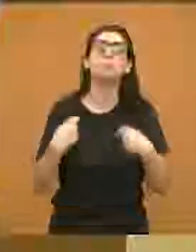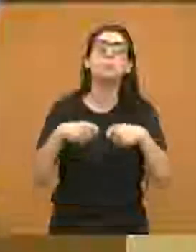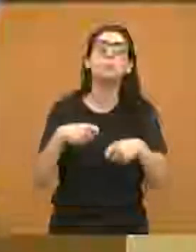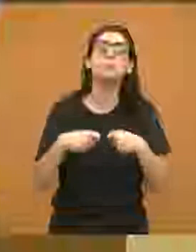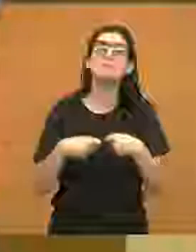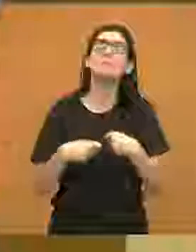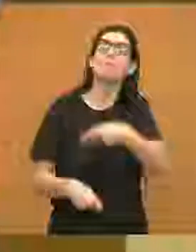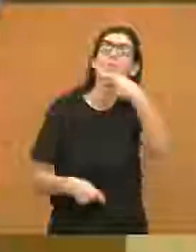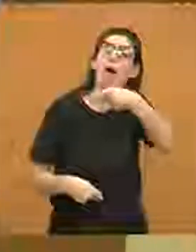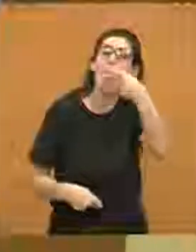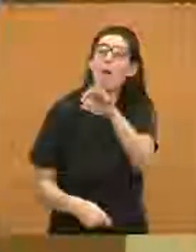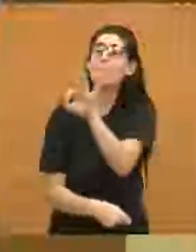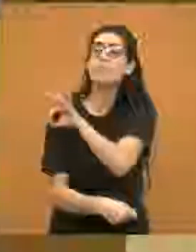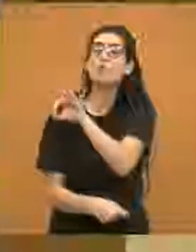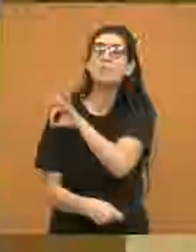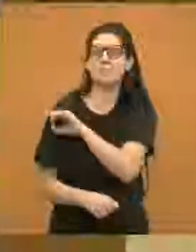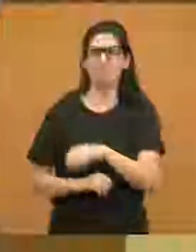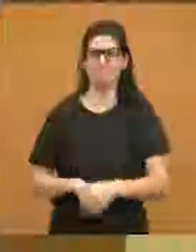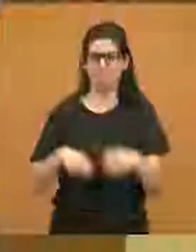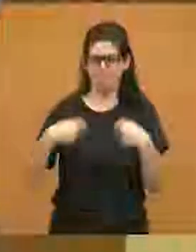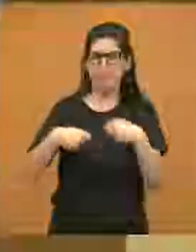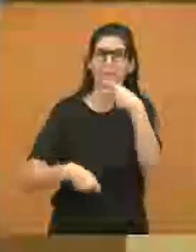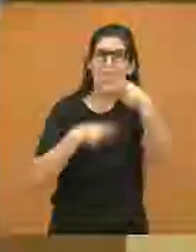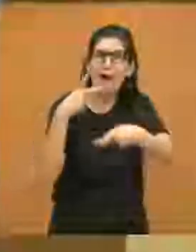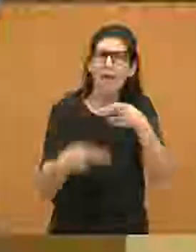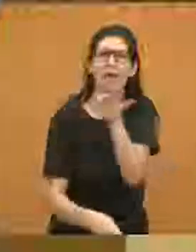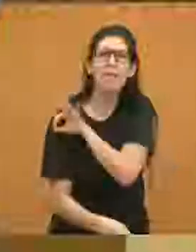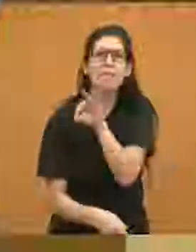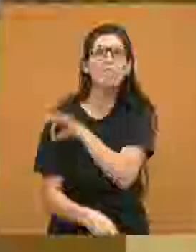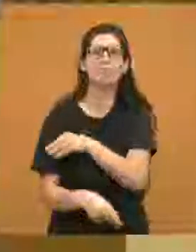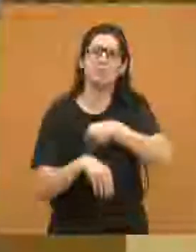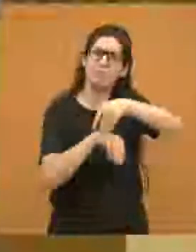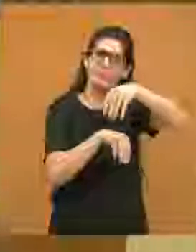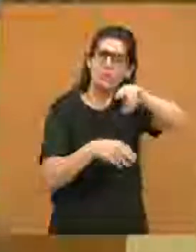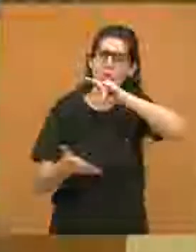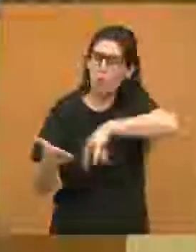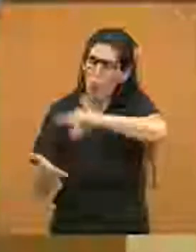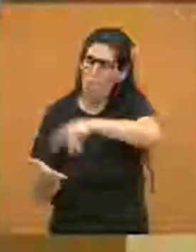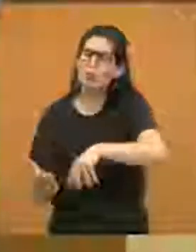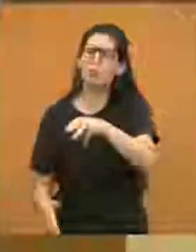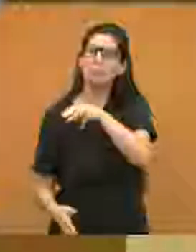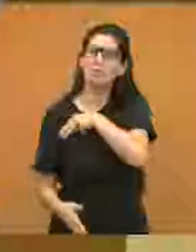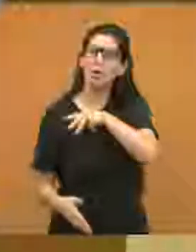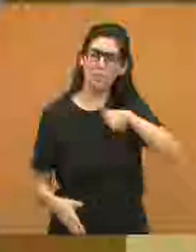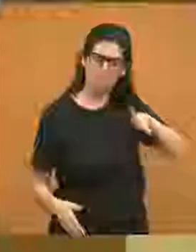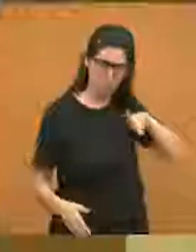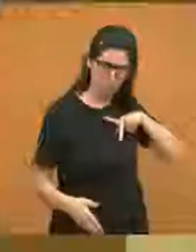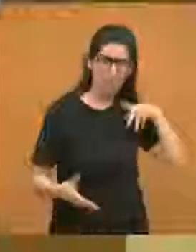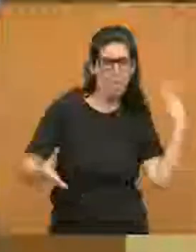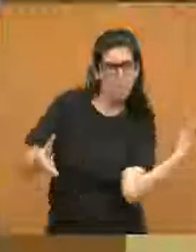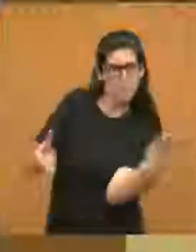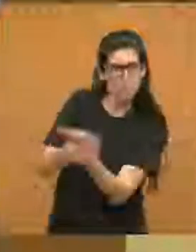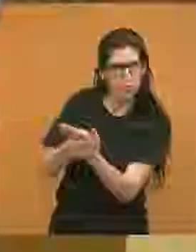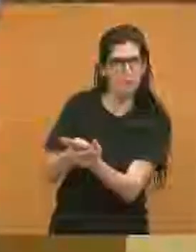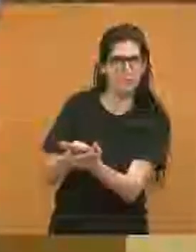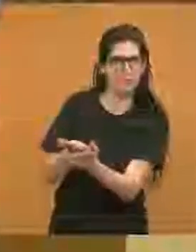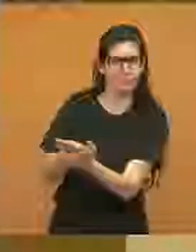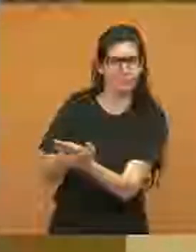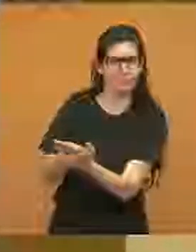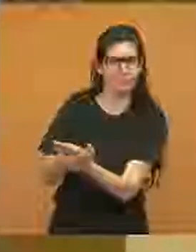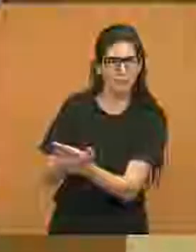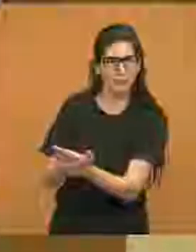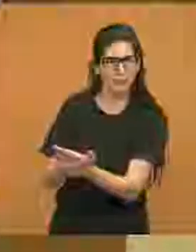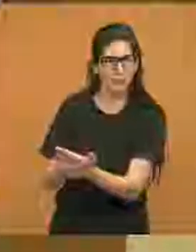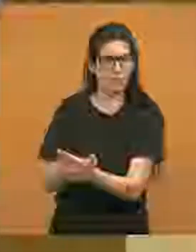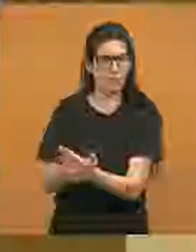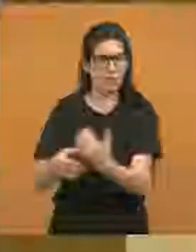Civil, investigue esse crime, encaminhar ao Ministério Público para que seja feita uma denúncia formal e esse